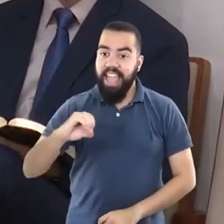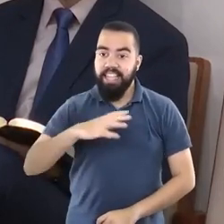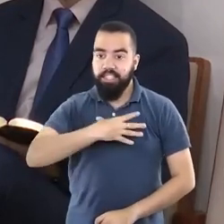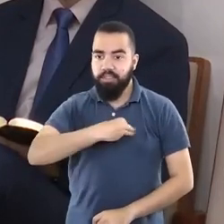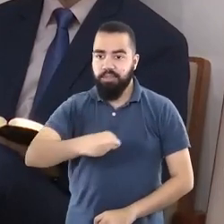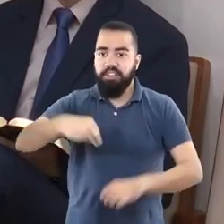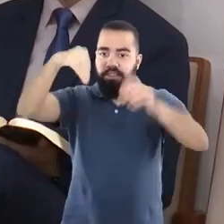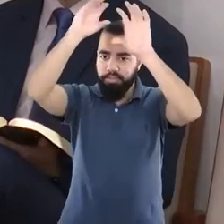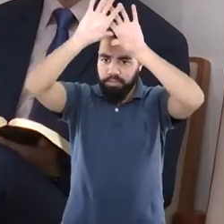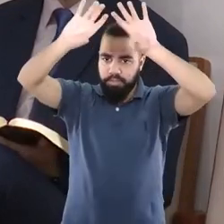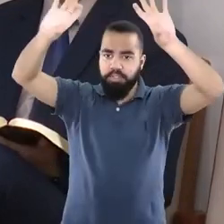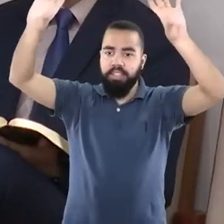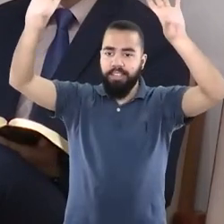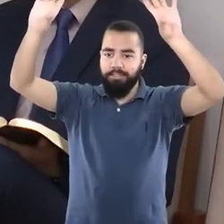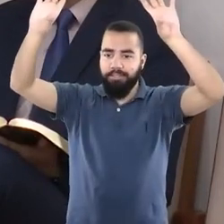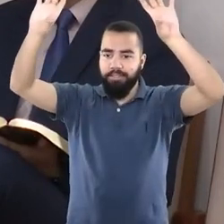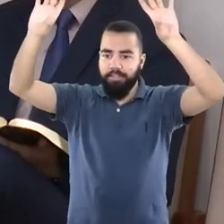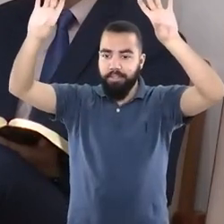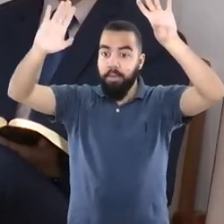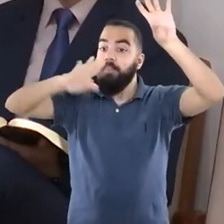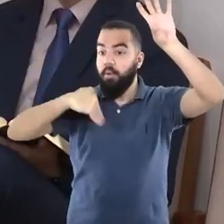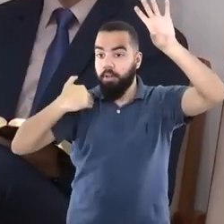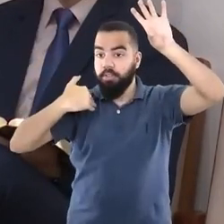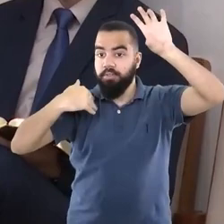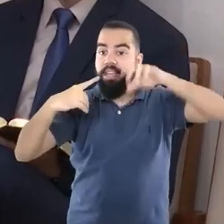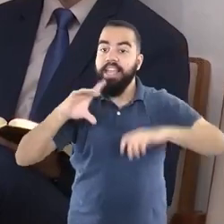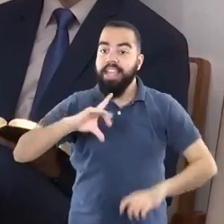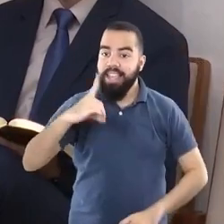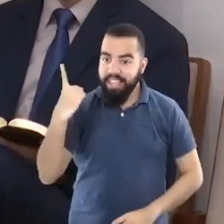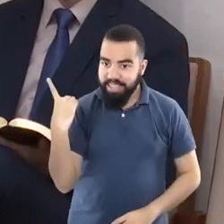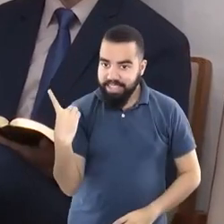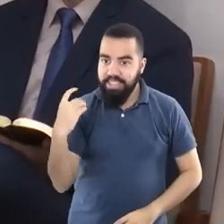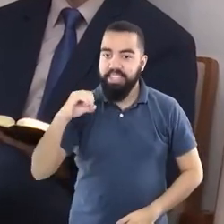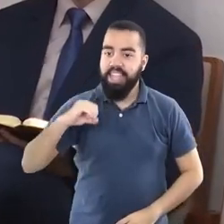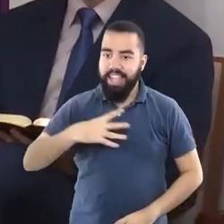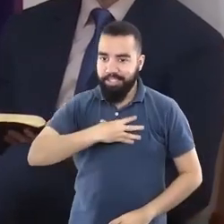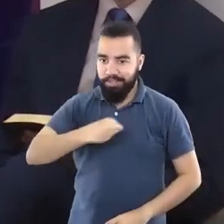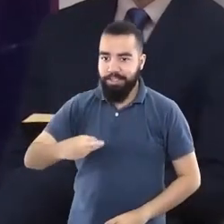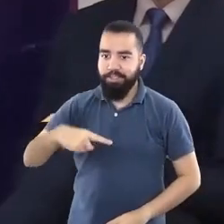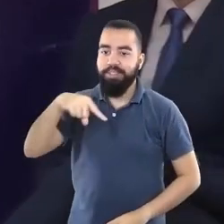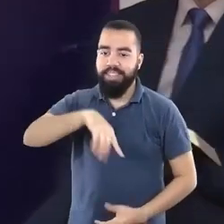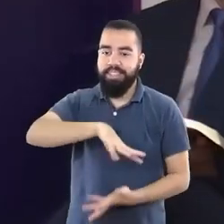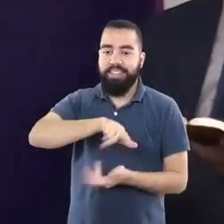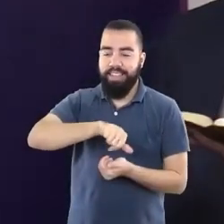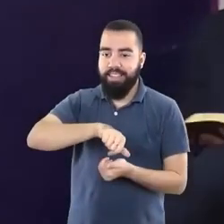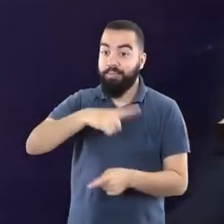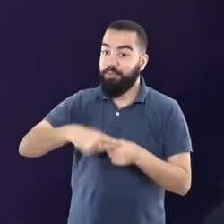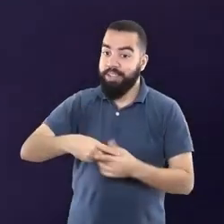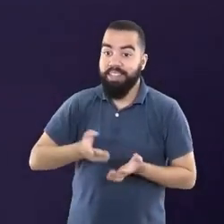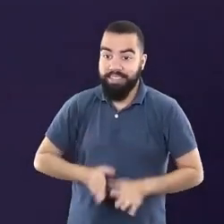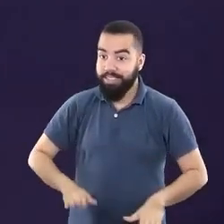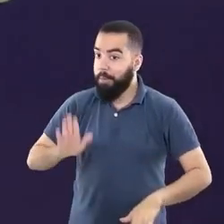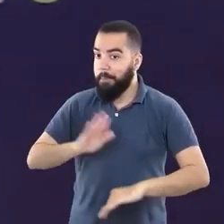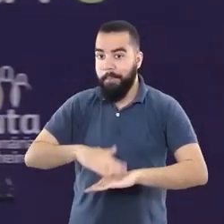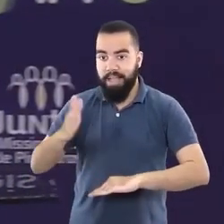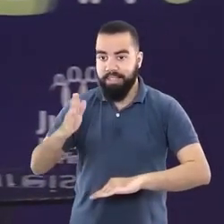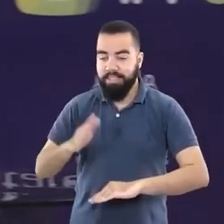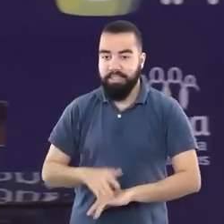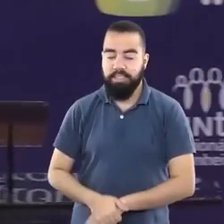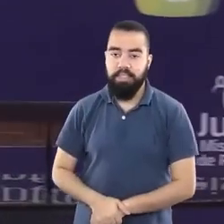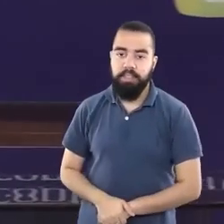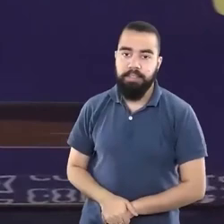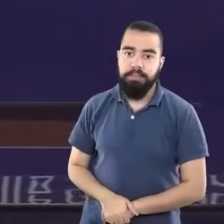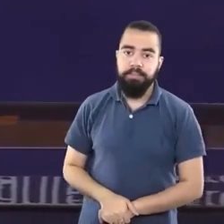Deus restaurou e restaurou completamente. Restauração, sim.